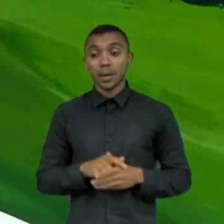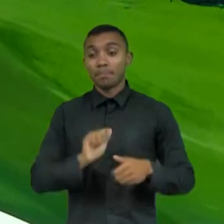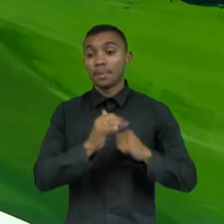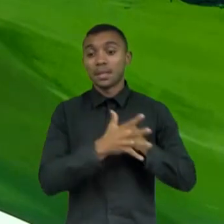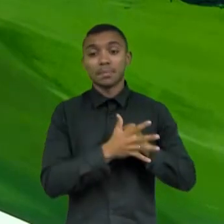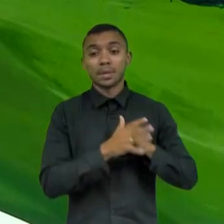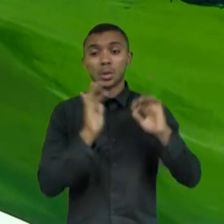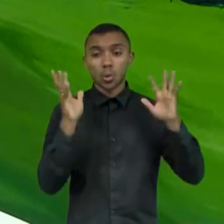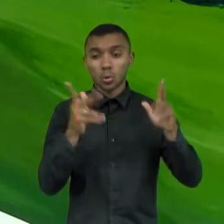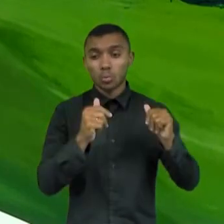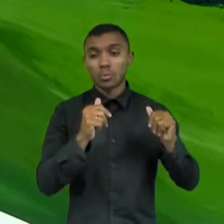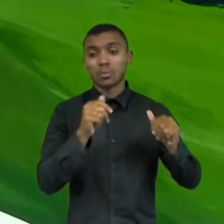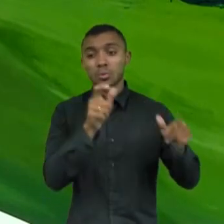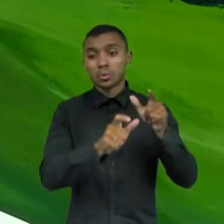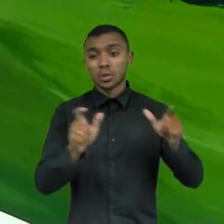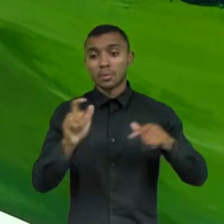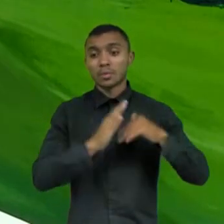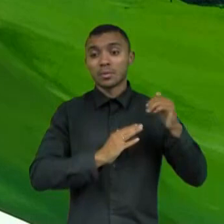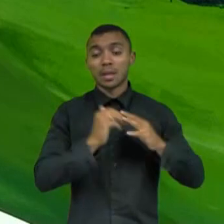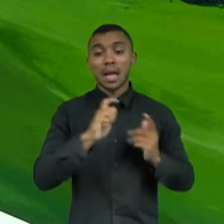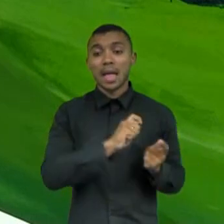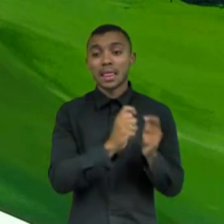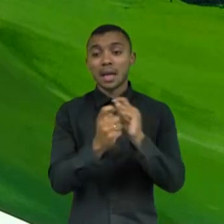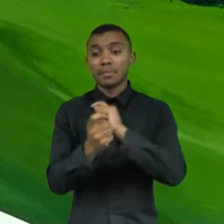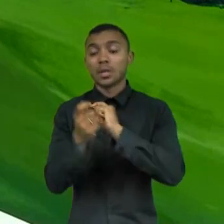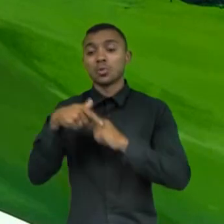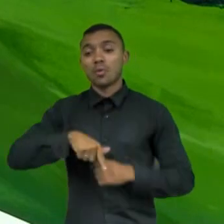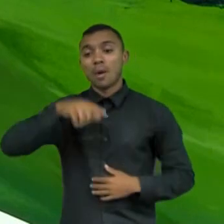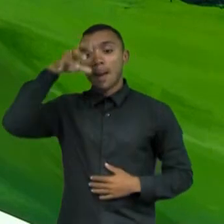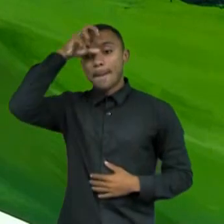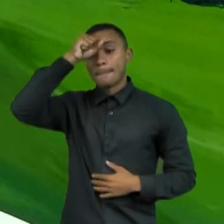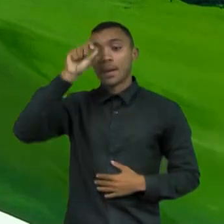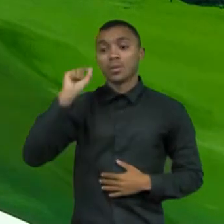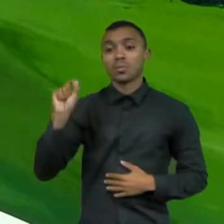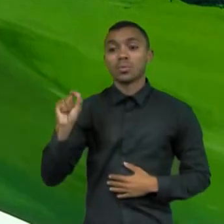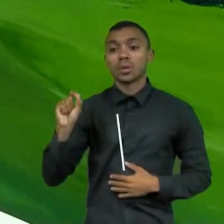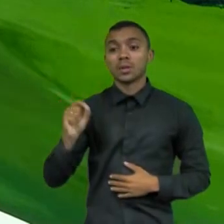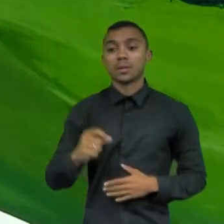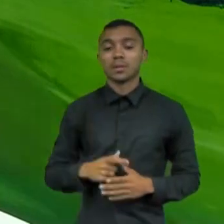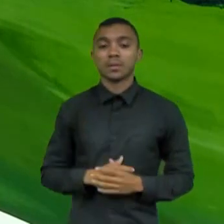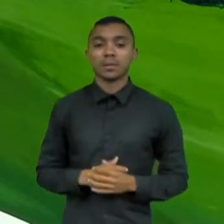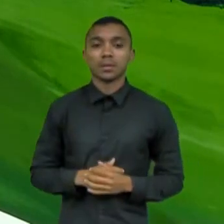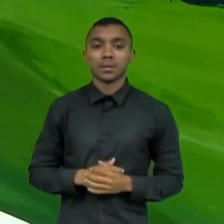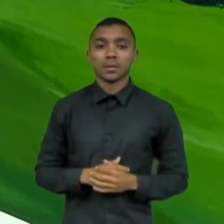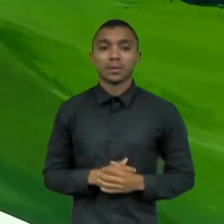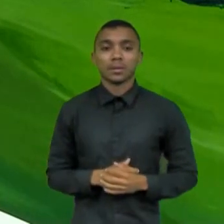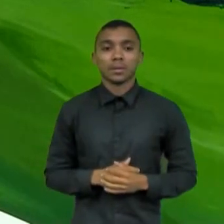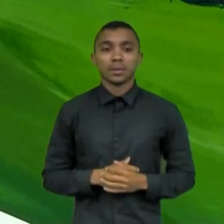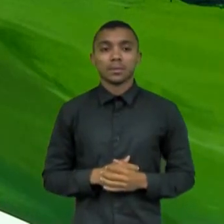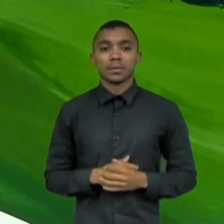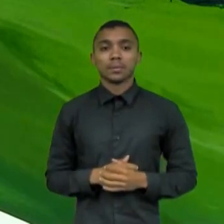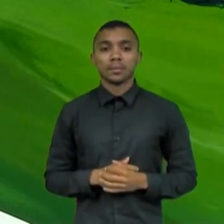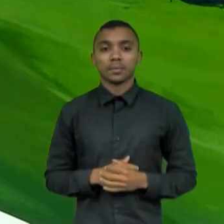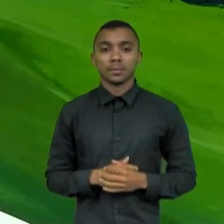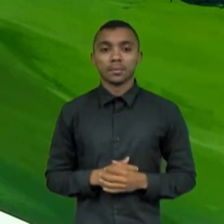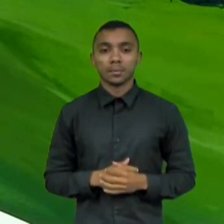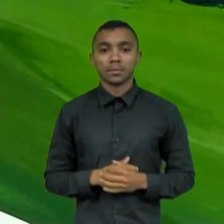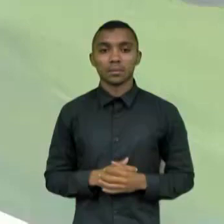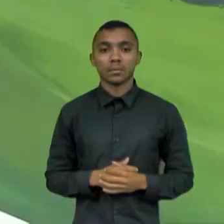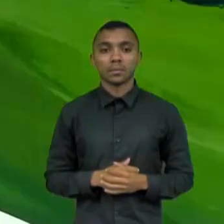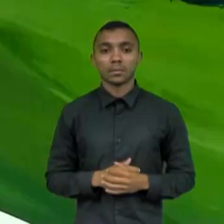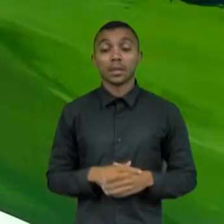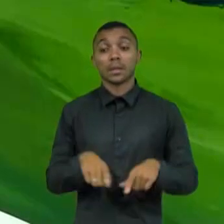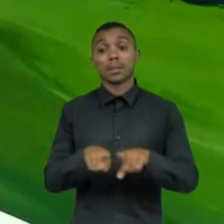tá? Teve que reaprender o seu lugar de mundo, né? Isso do ponto de vista pessoal e do ponto de vista